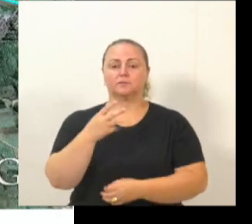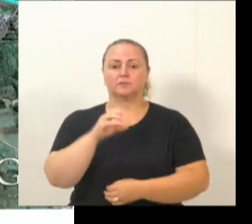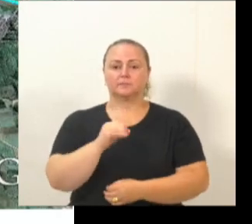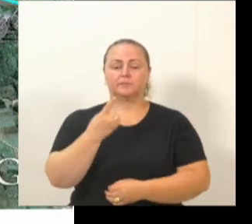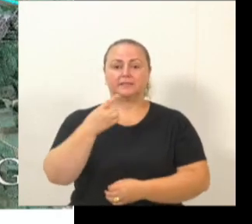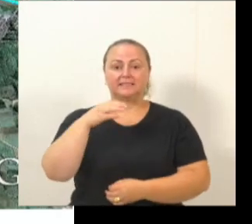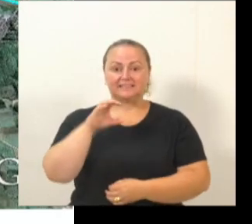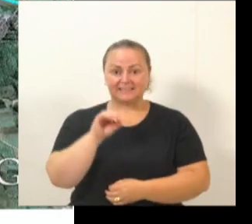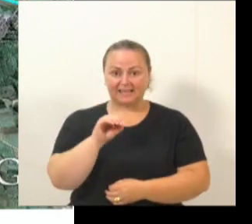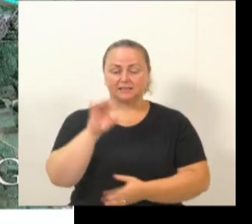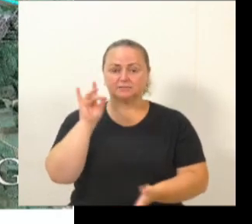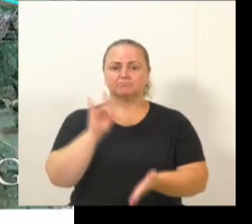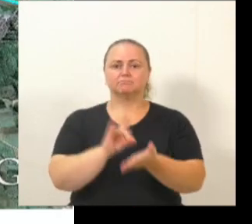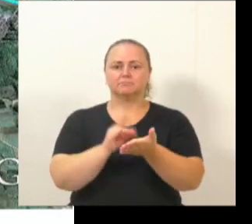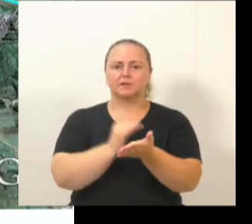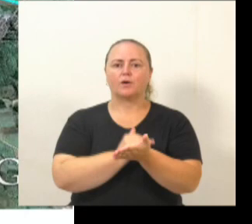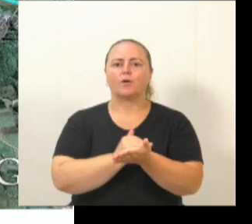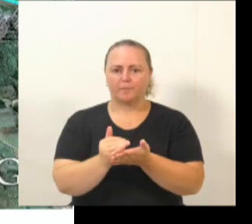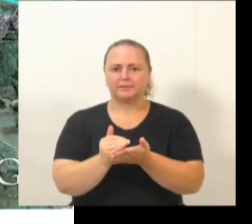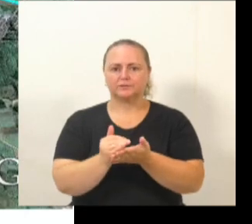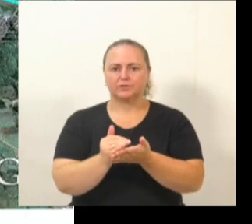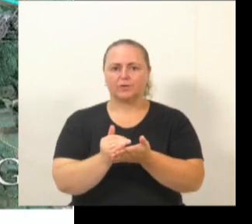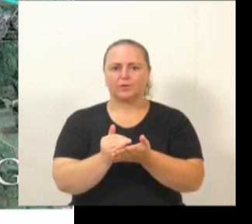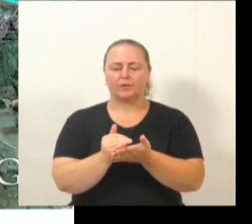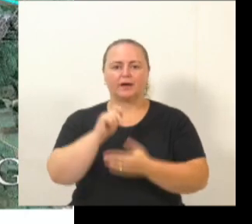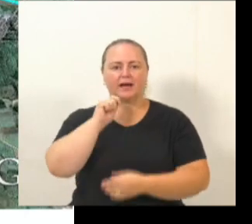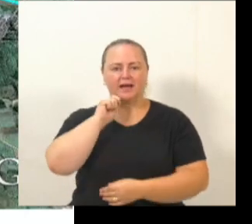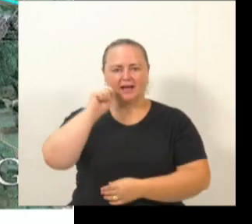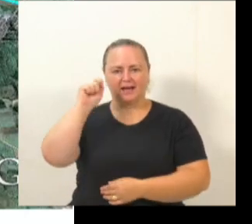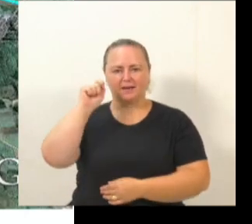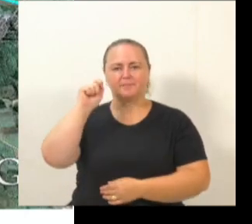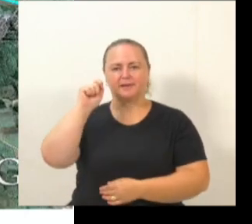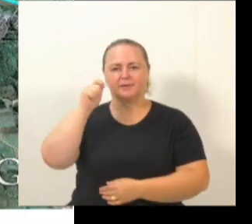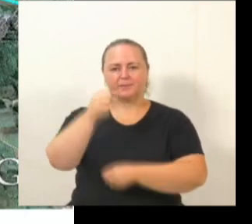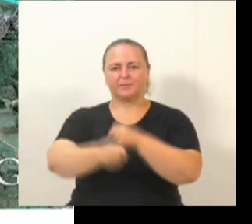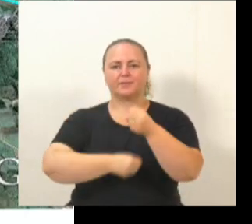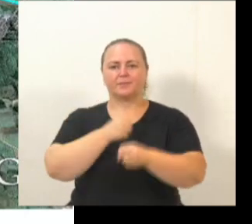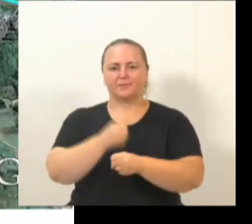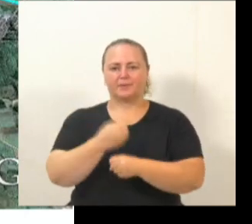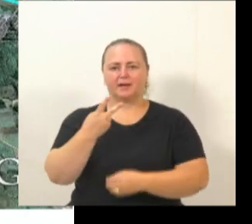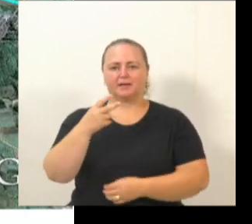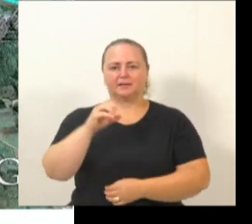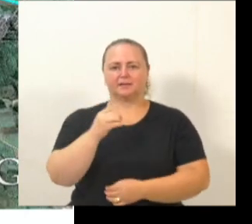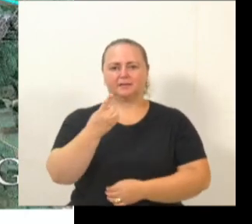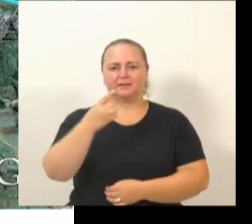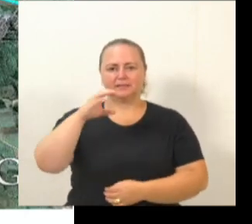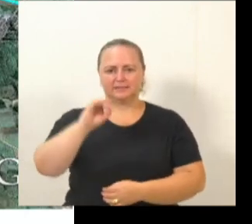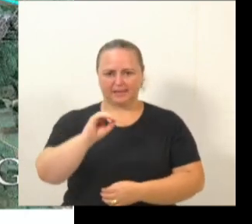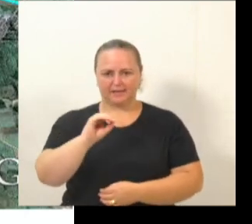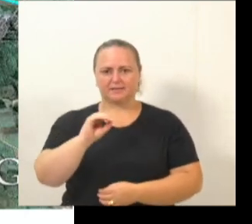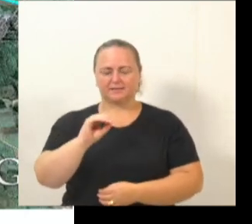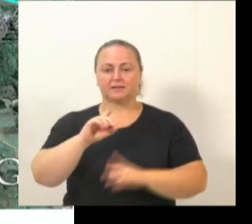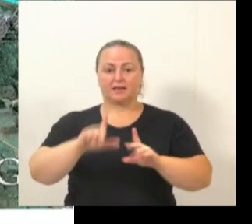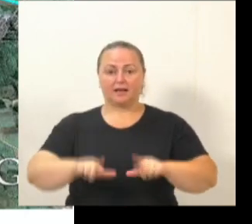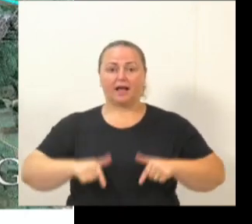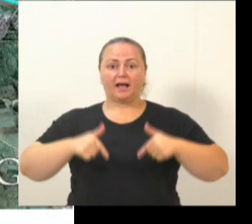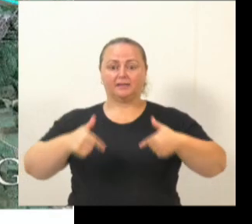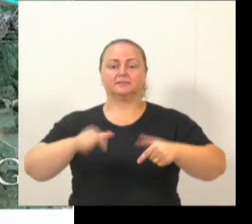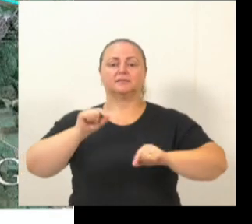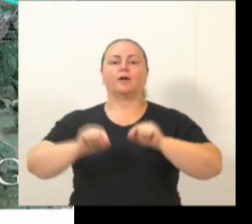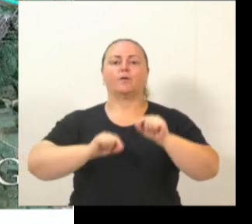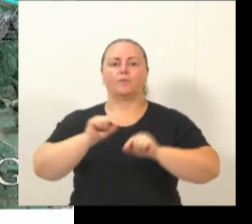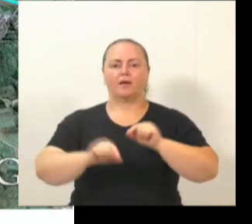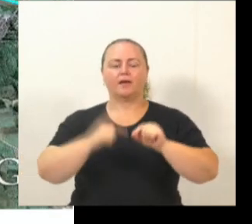as suas atividades em abril de 2010. As 2 primeiras ações foram para colocar para funcionar a parte do